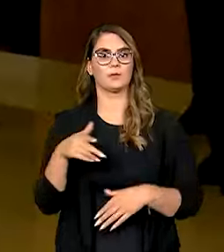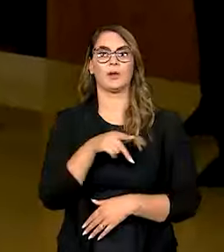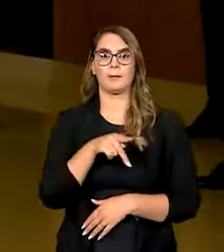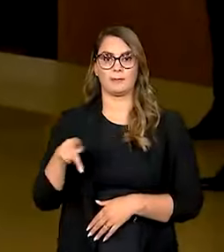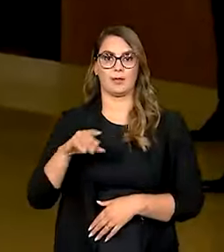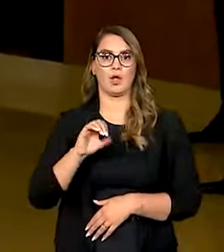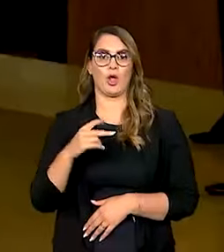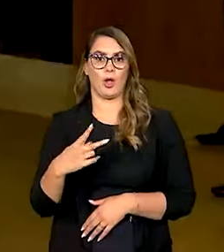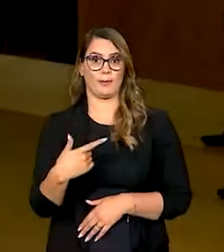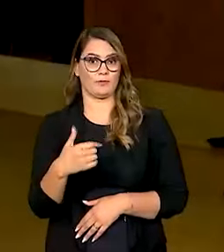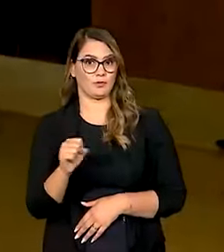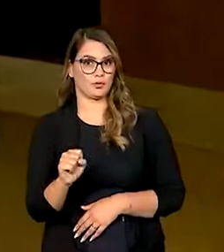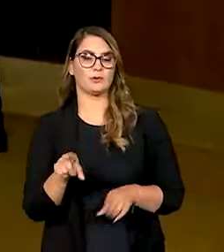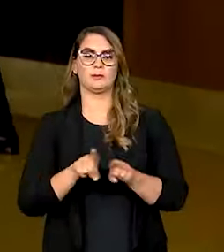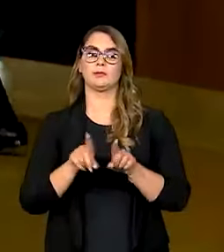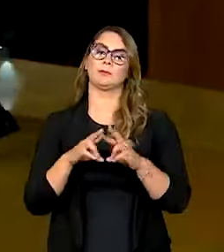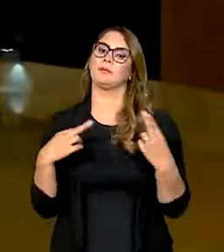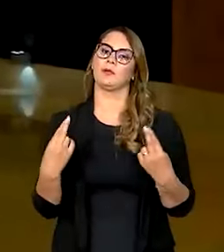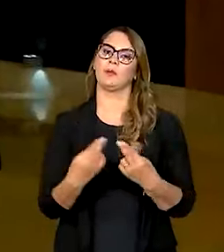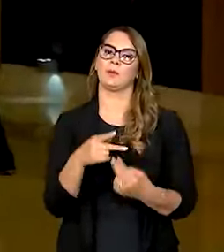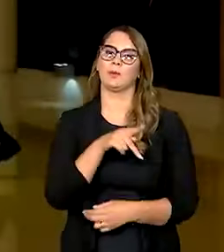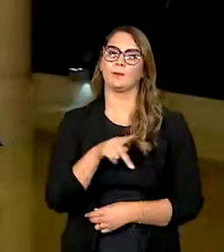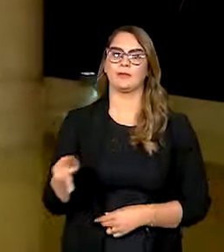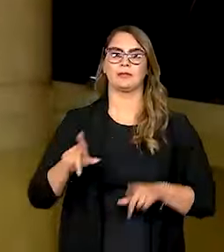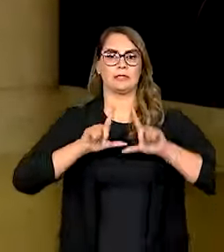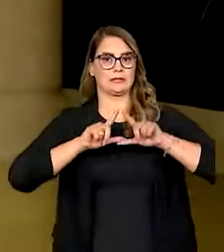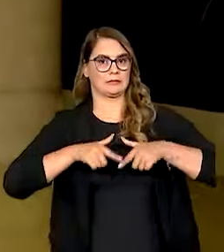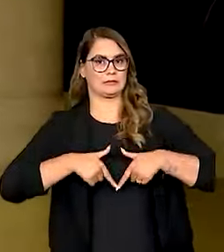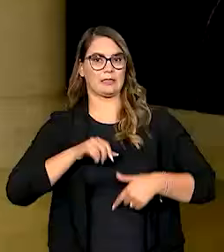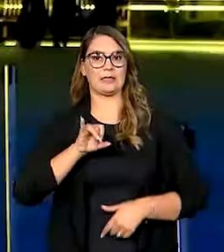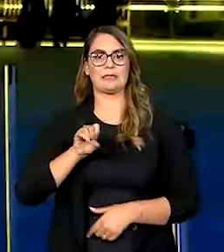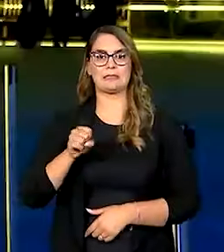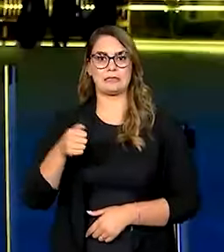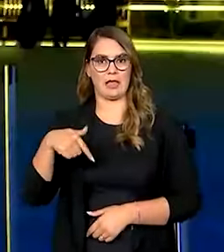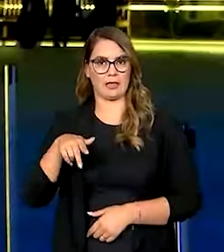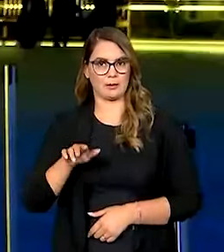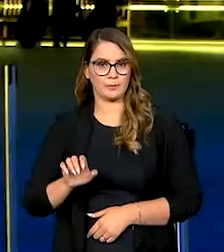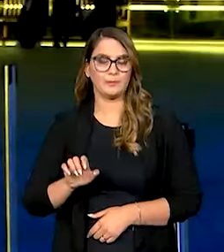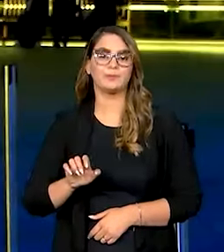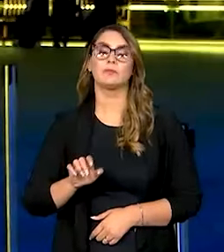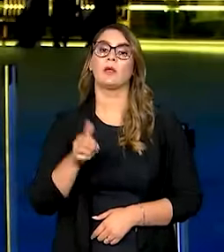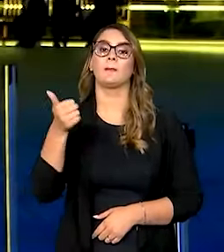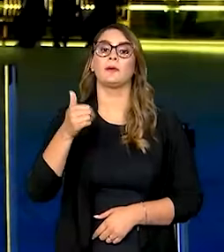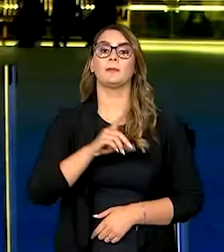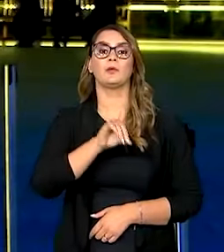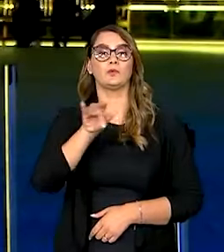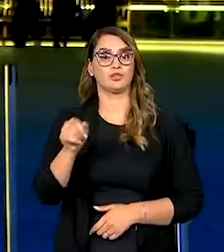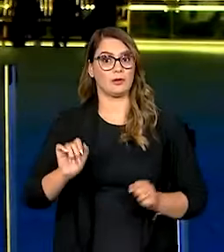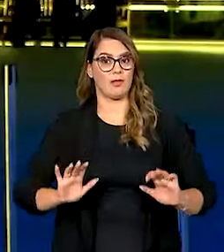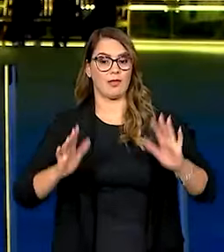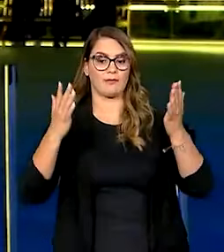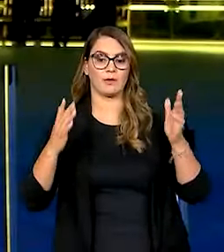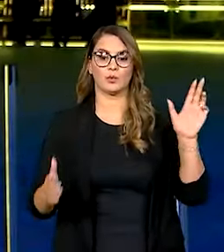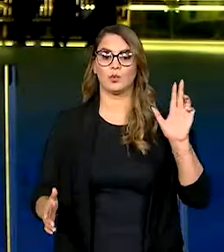da COP28 e se reúne com o presidente de Israel, Isaac Herzog. Durante o primeiro dia de evento, Lula